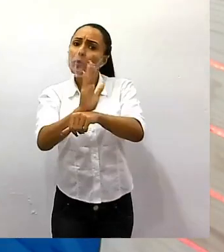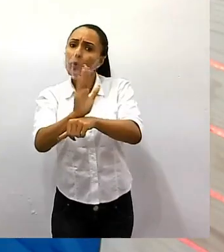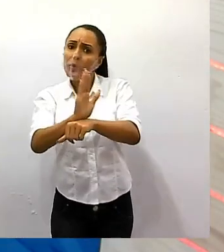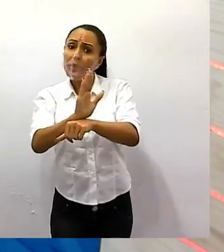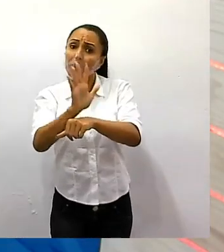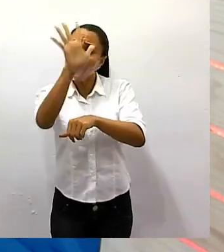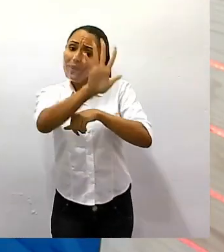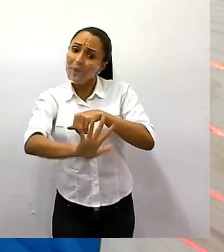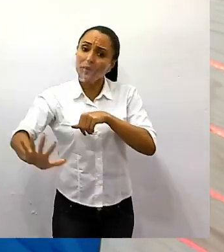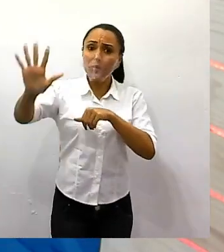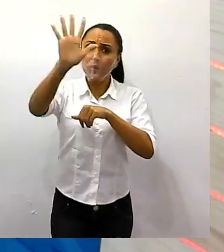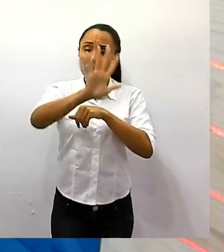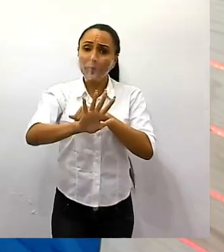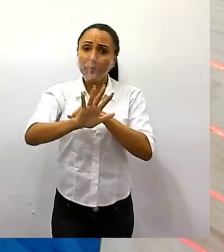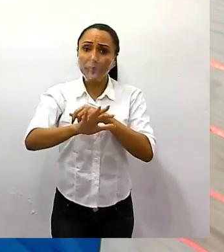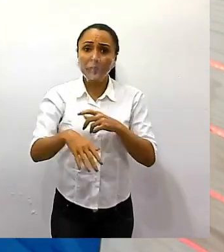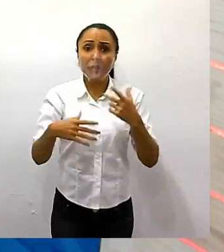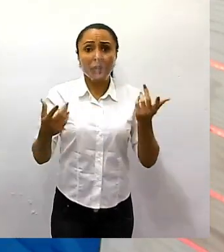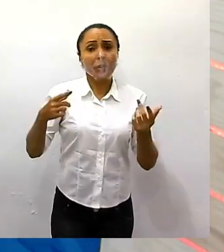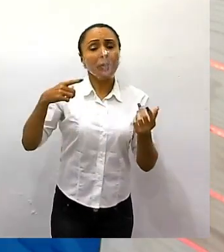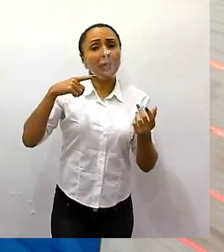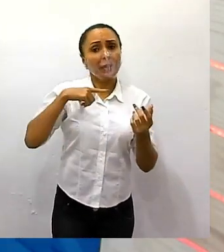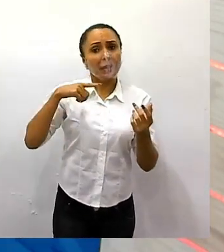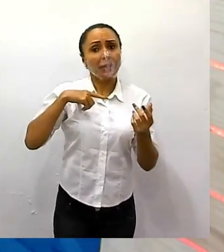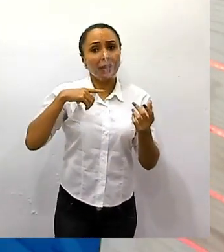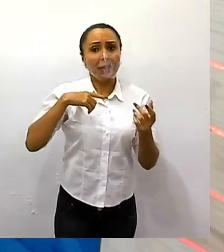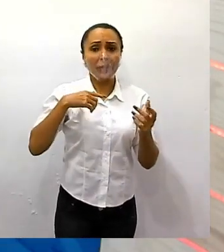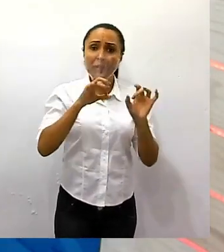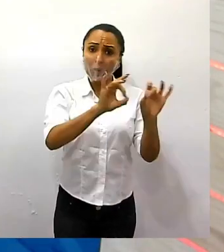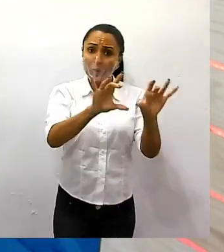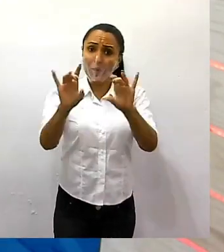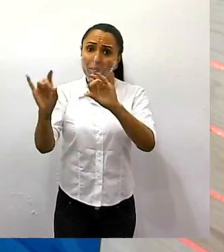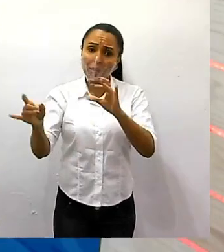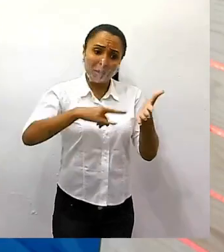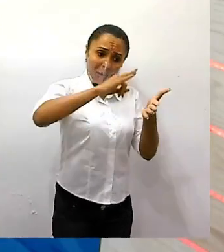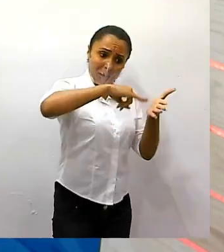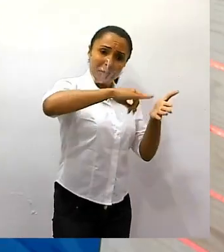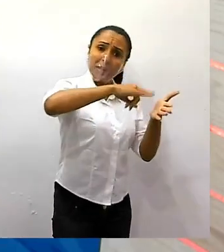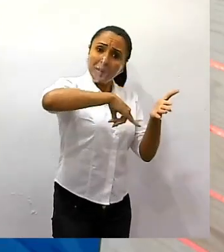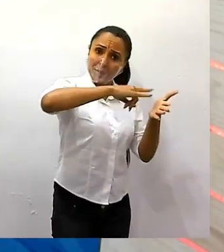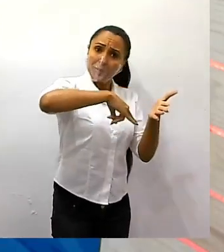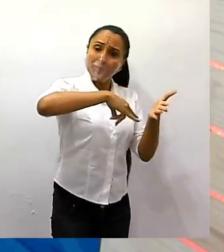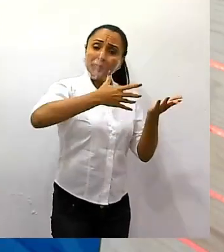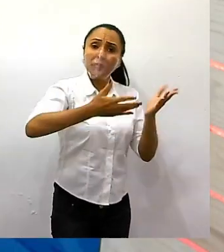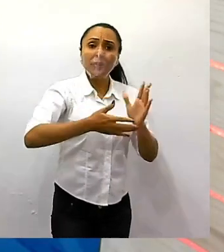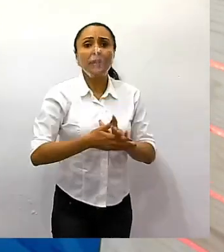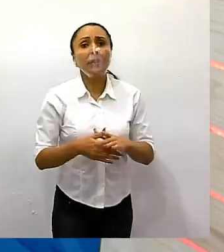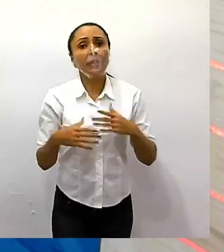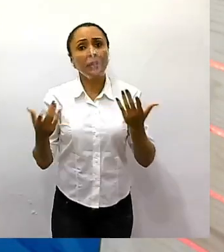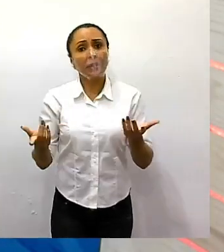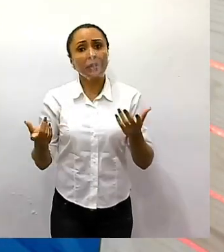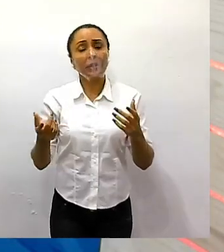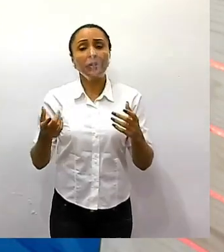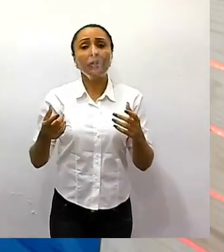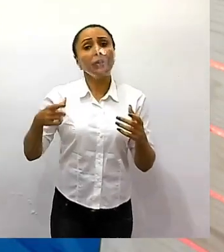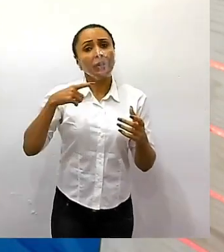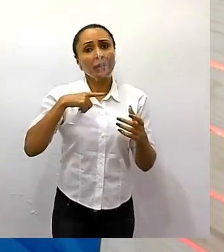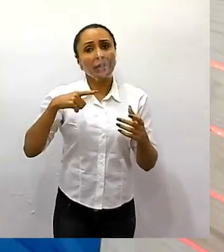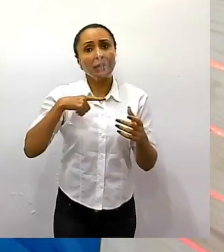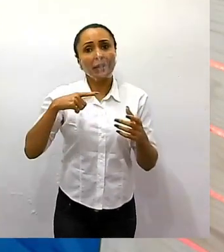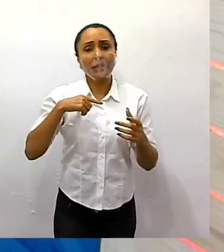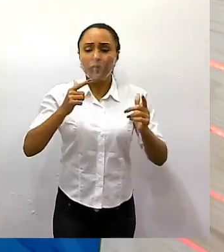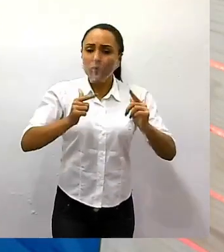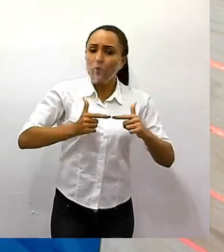para que as pessoas, para que tenha uma boa bilheteria. E, com isso, se consegue que existam grandes sucessos de